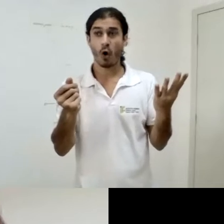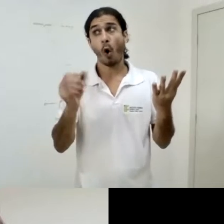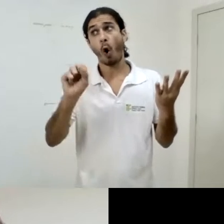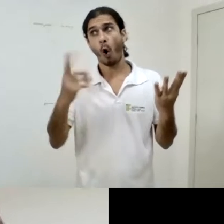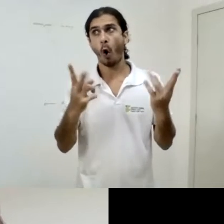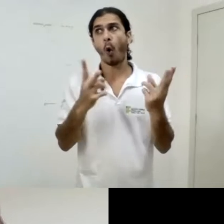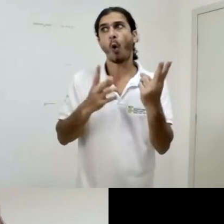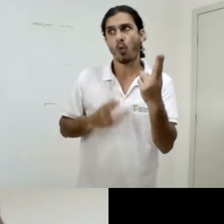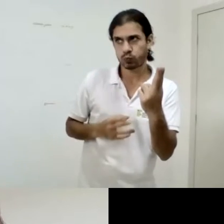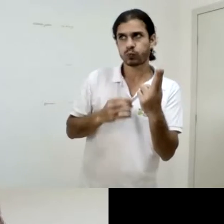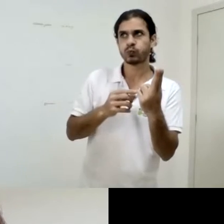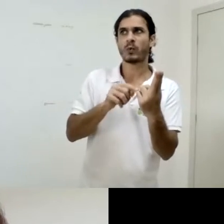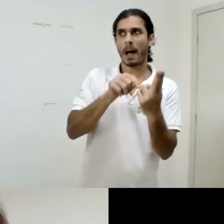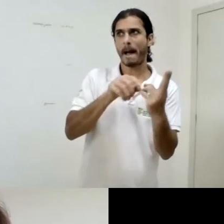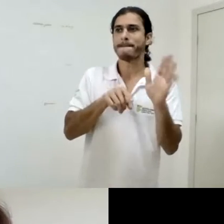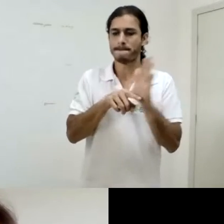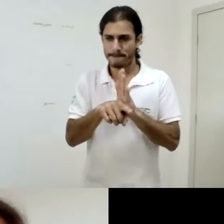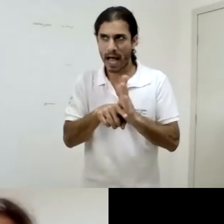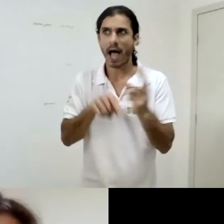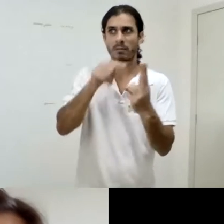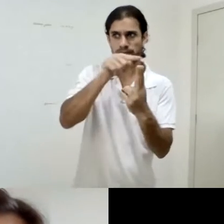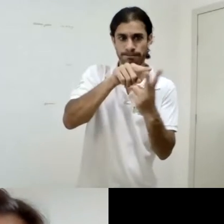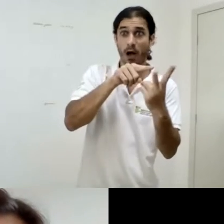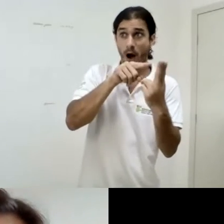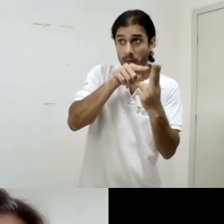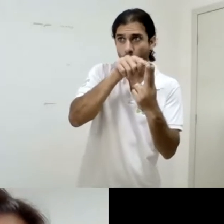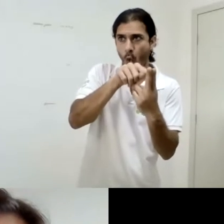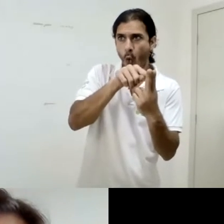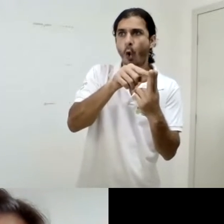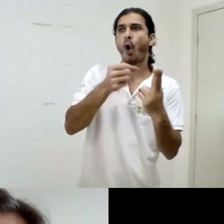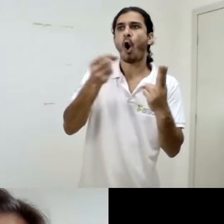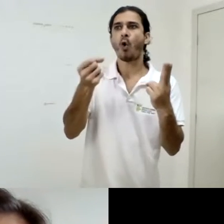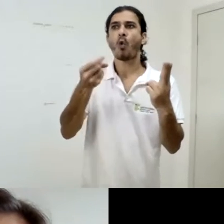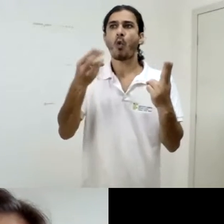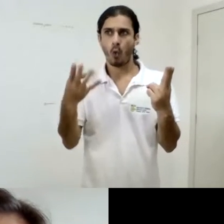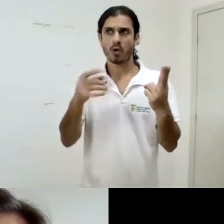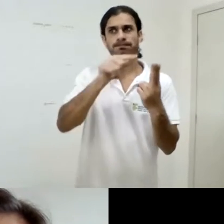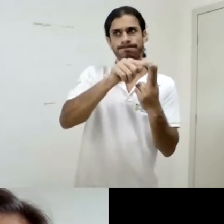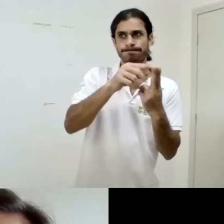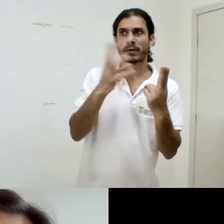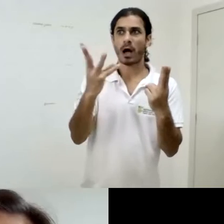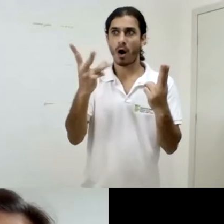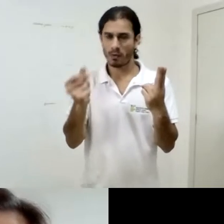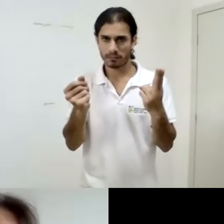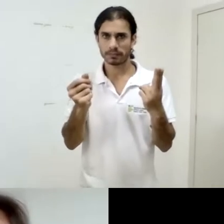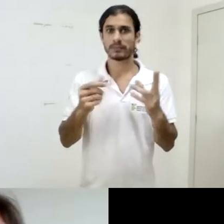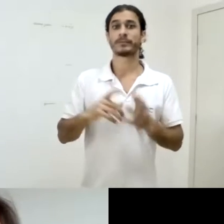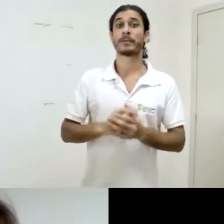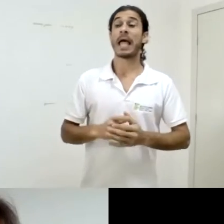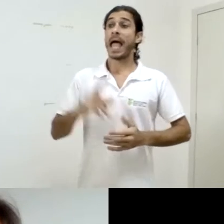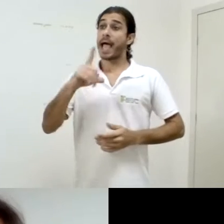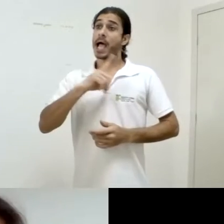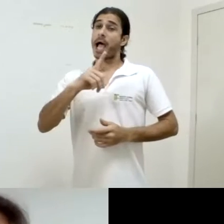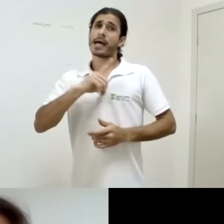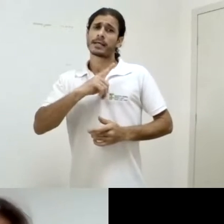porque às vezes a gente tem alguns valores, você tem dados numéricos, mas de um levantamento que é